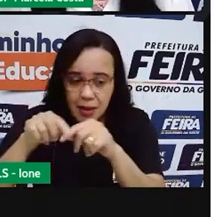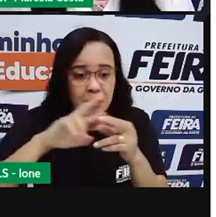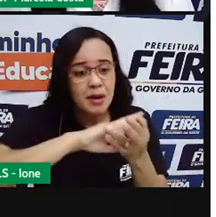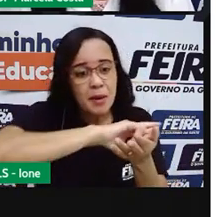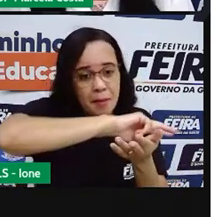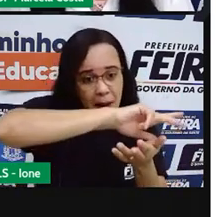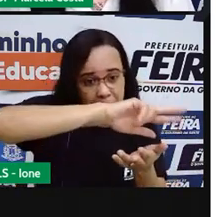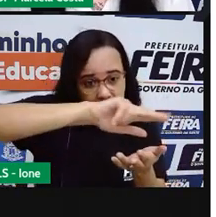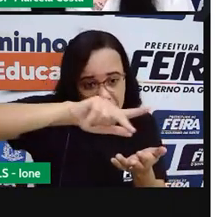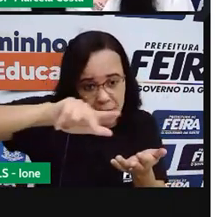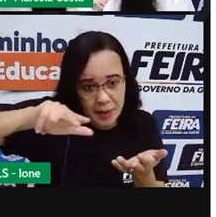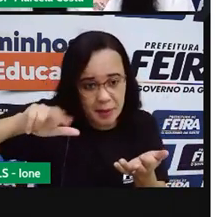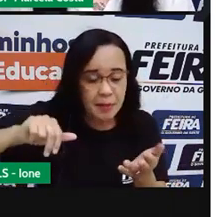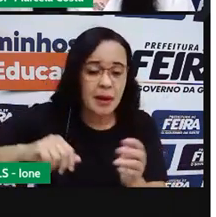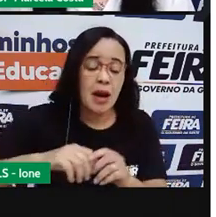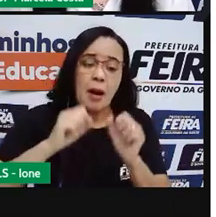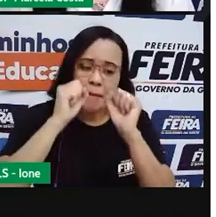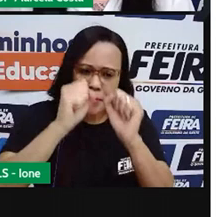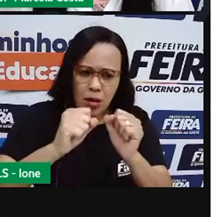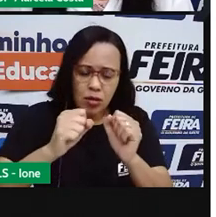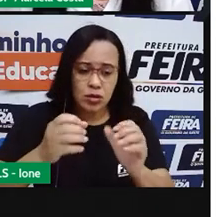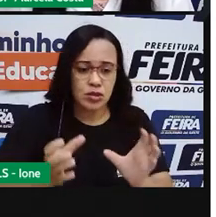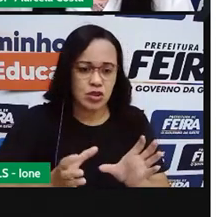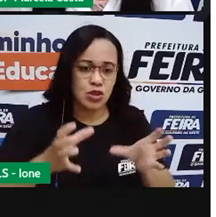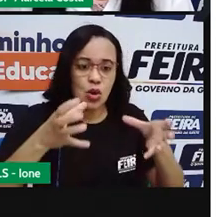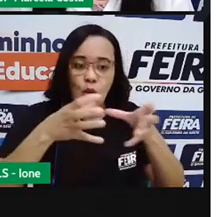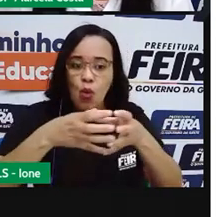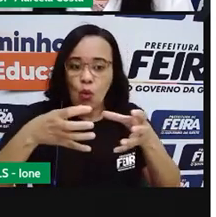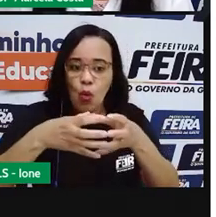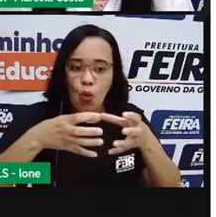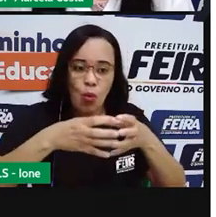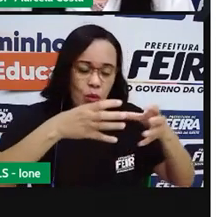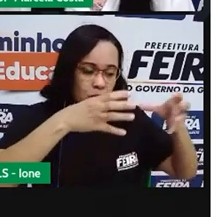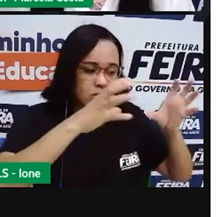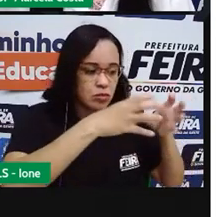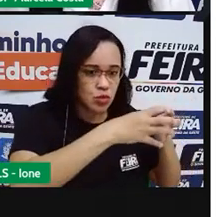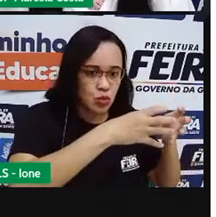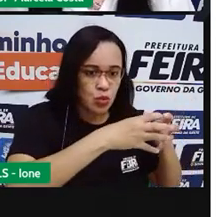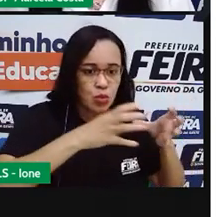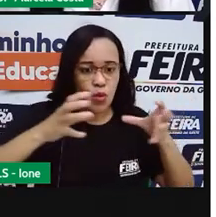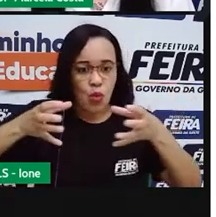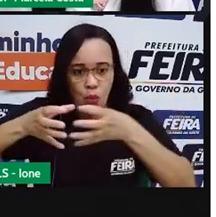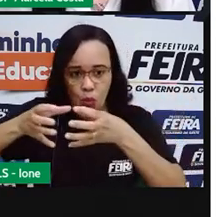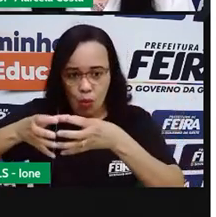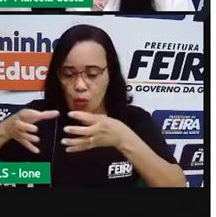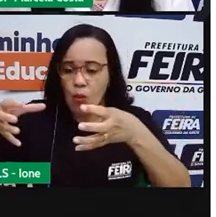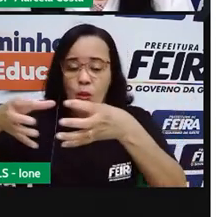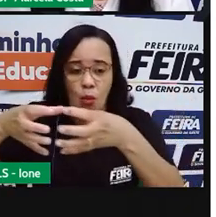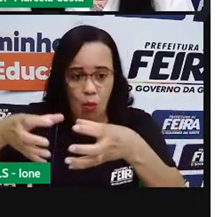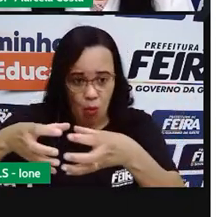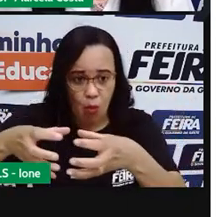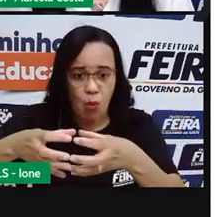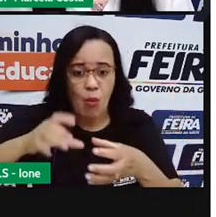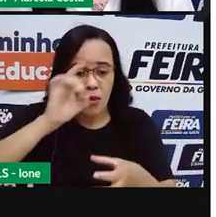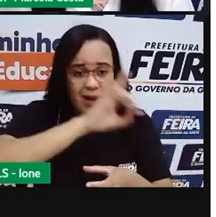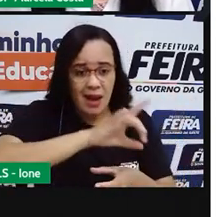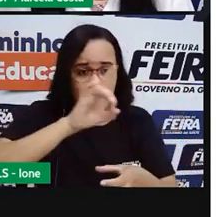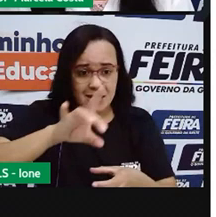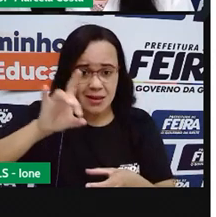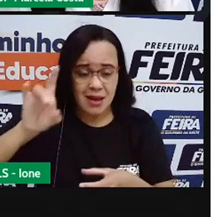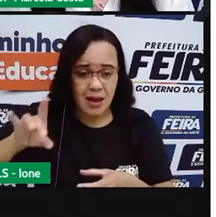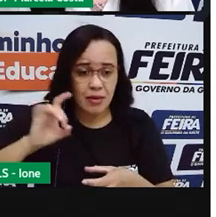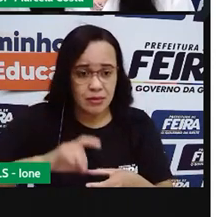as características, agrupando os que têm mais semelhança. Aí você vai registrar essas informações em